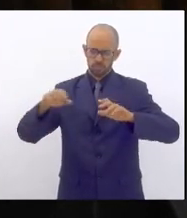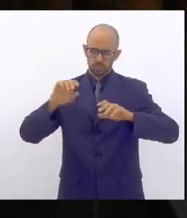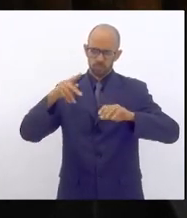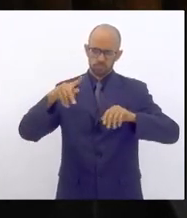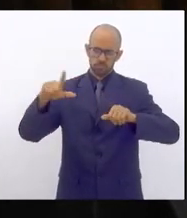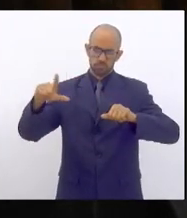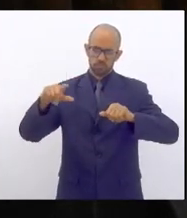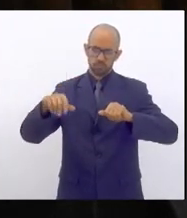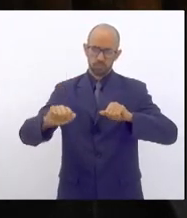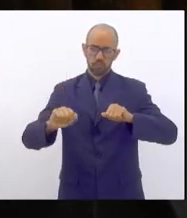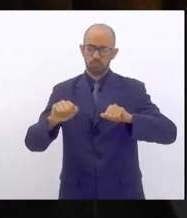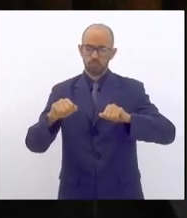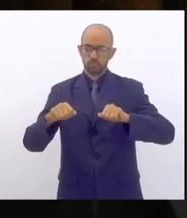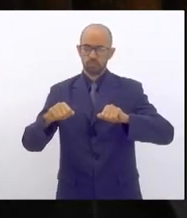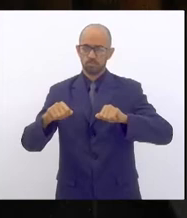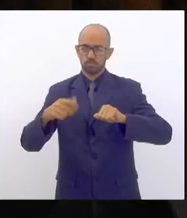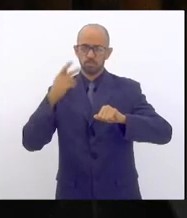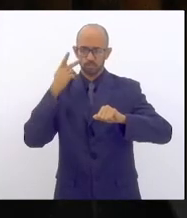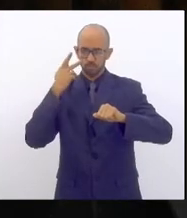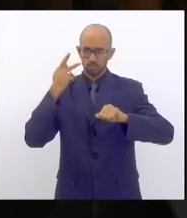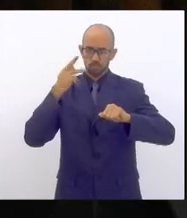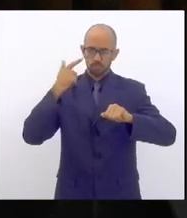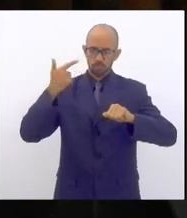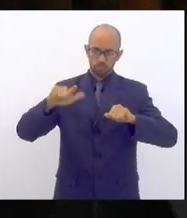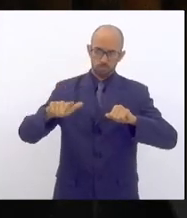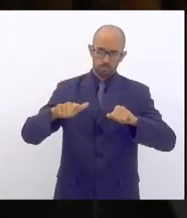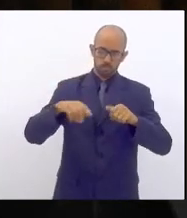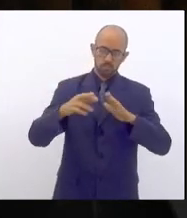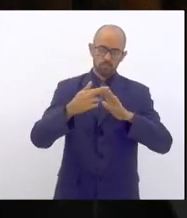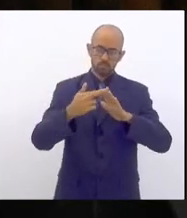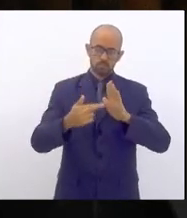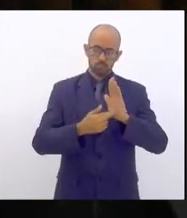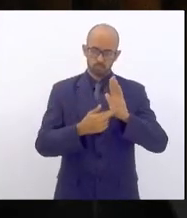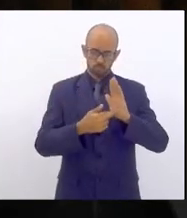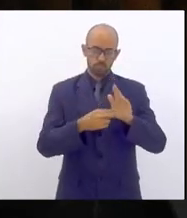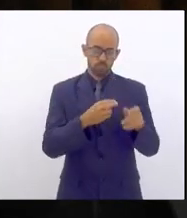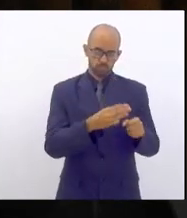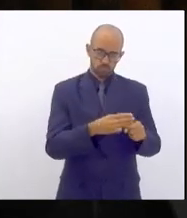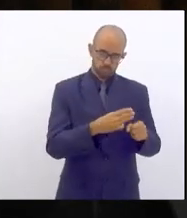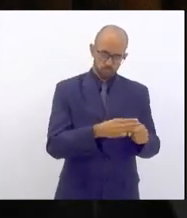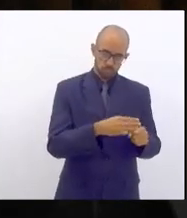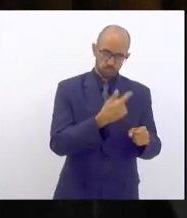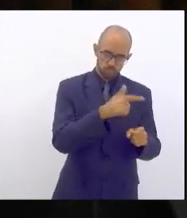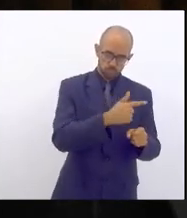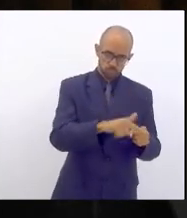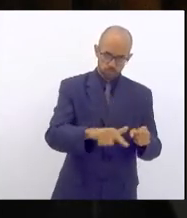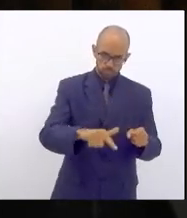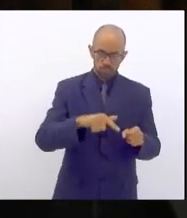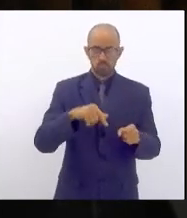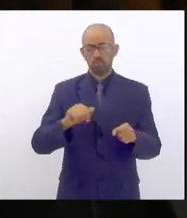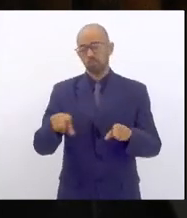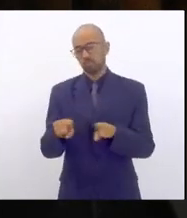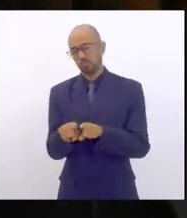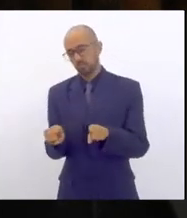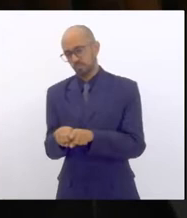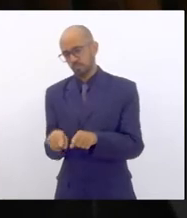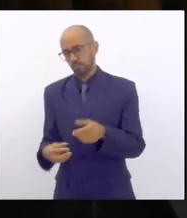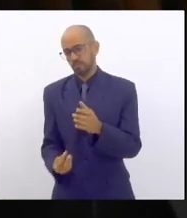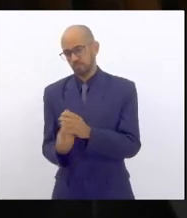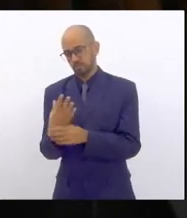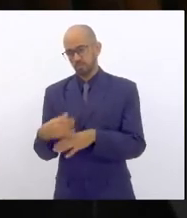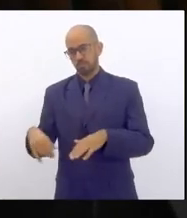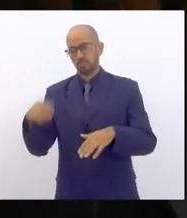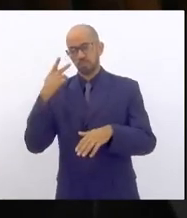que os mesmos critérios dos outros municípios valessem para o município da capital. Então, neste